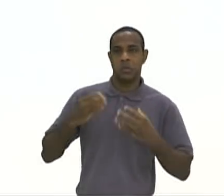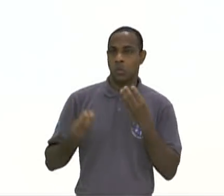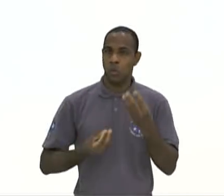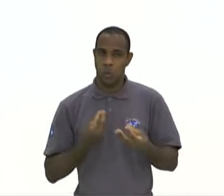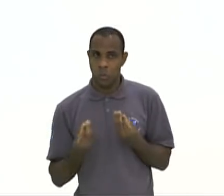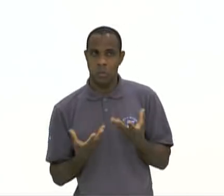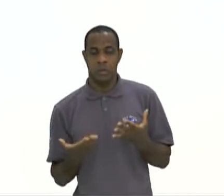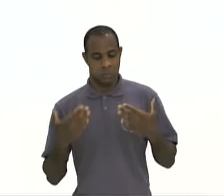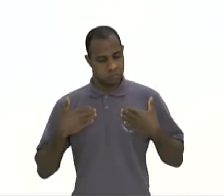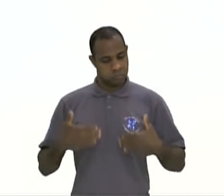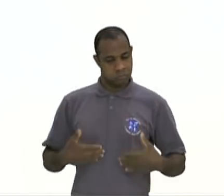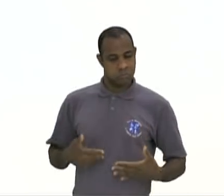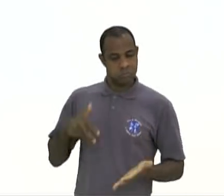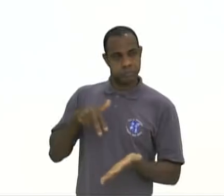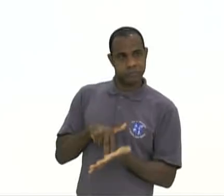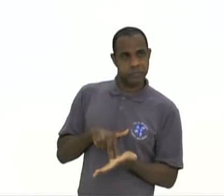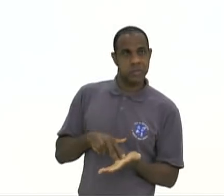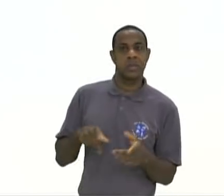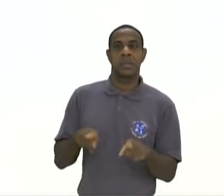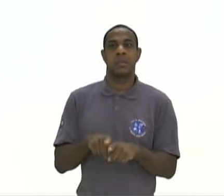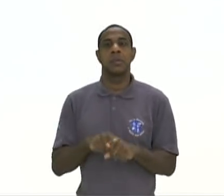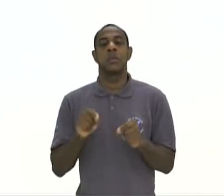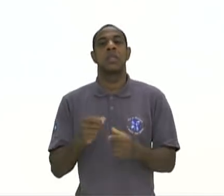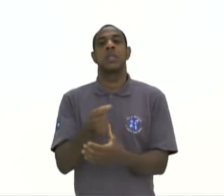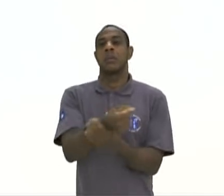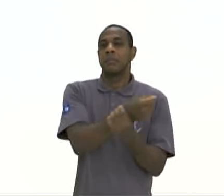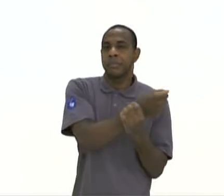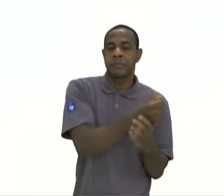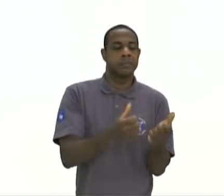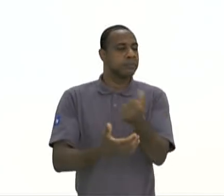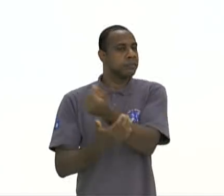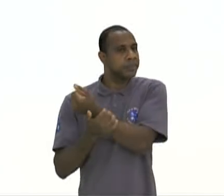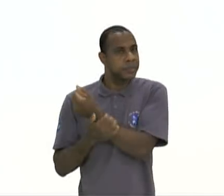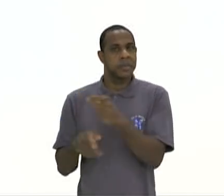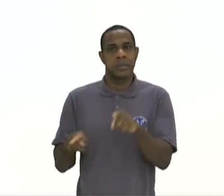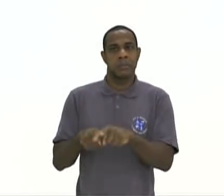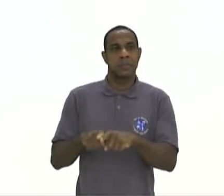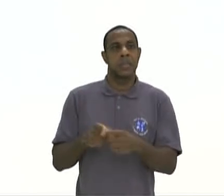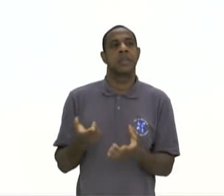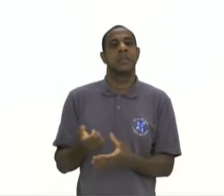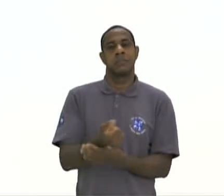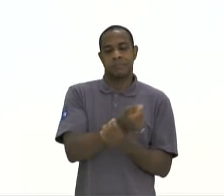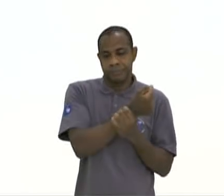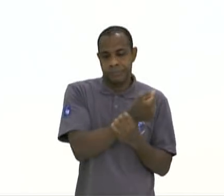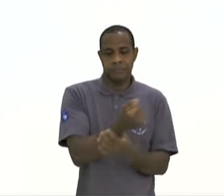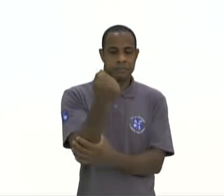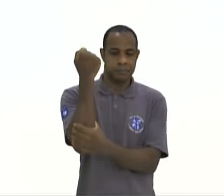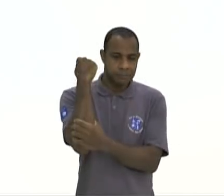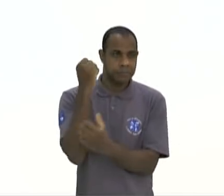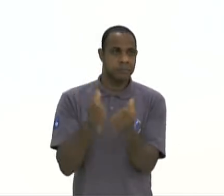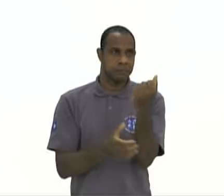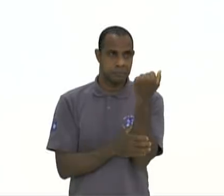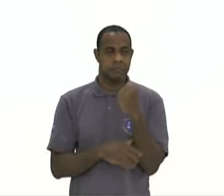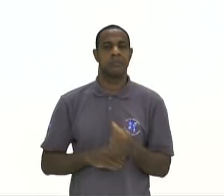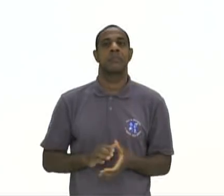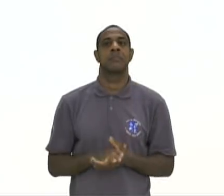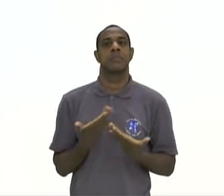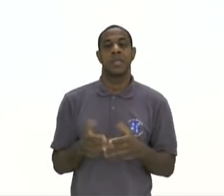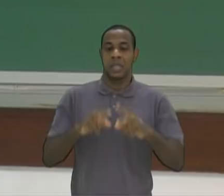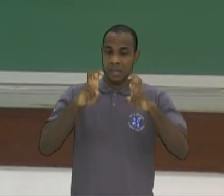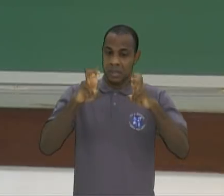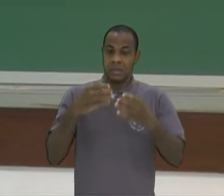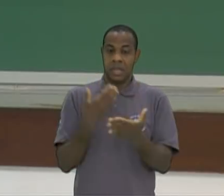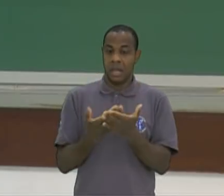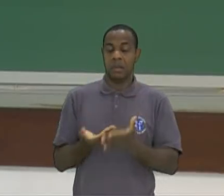funcionamento do corpo, principalmente por meio de alongamentos e relaxamentos. Aqui entra o tema das nossas aulas